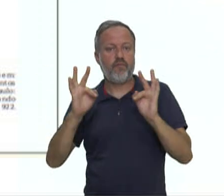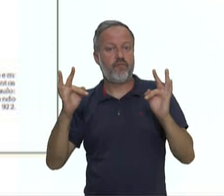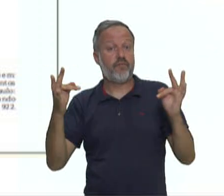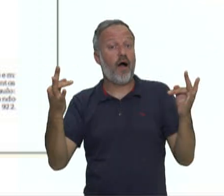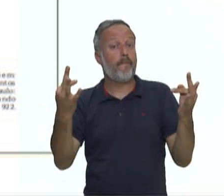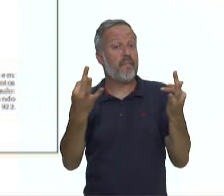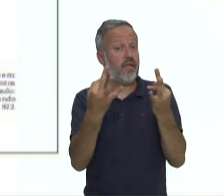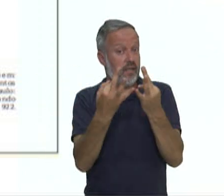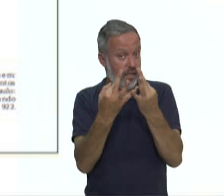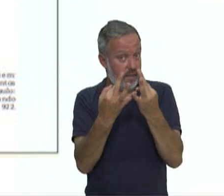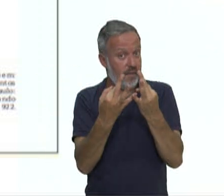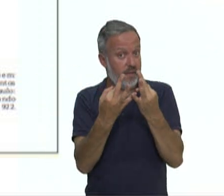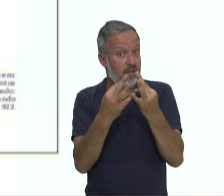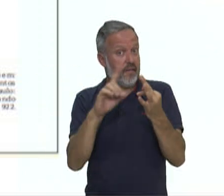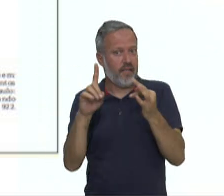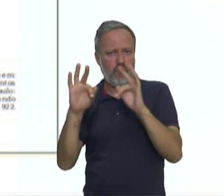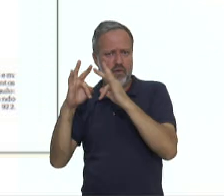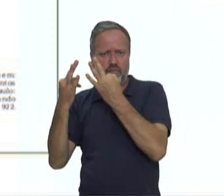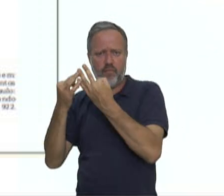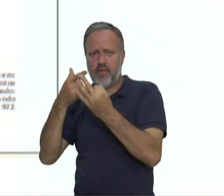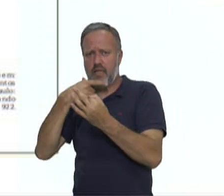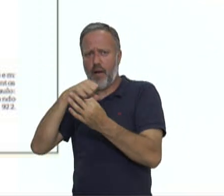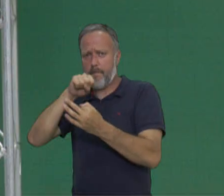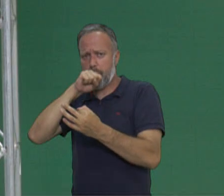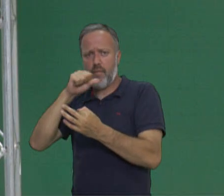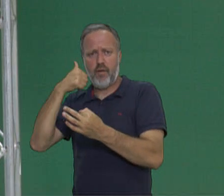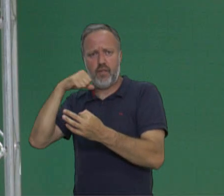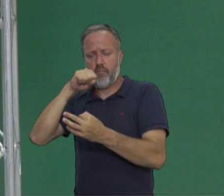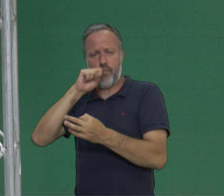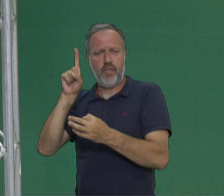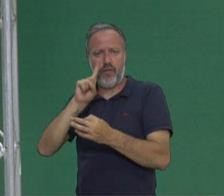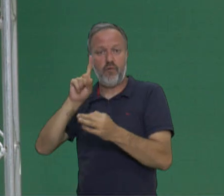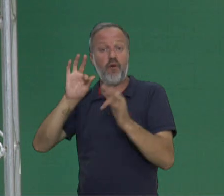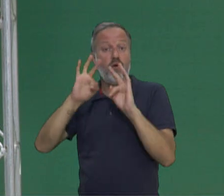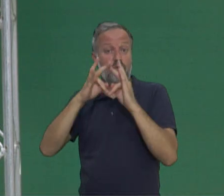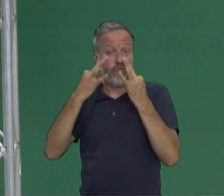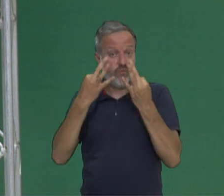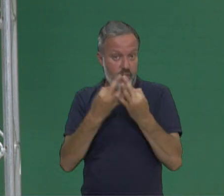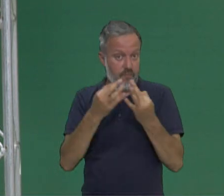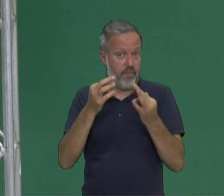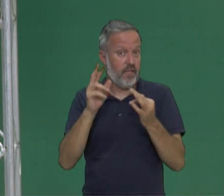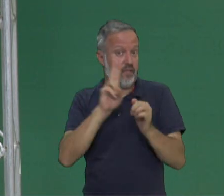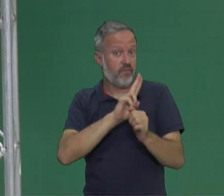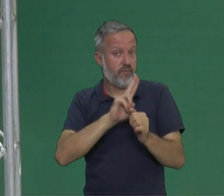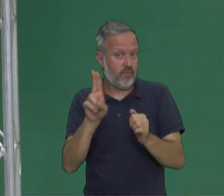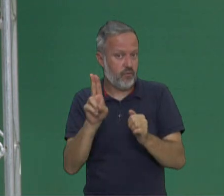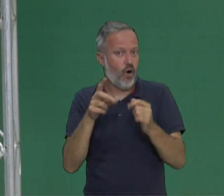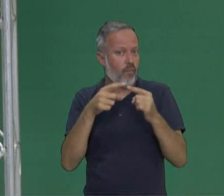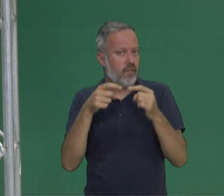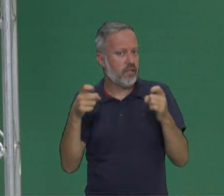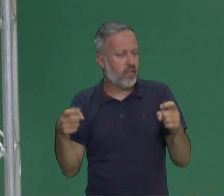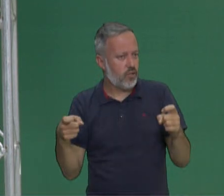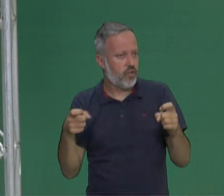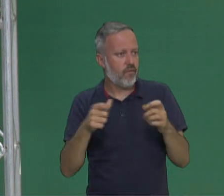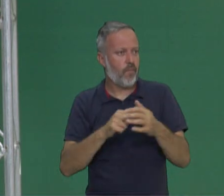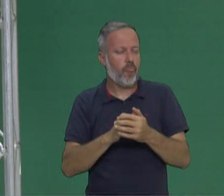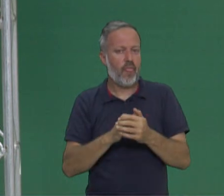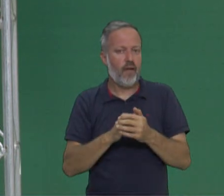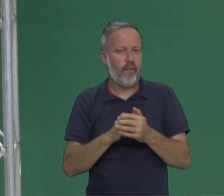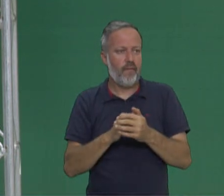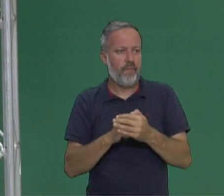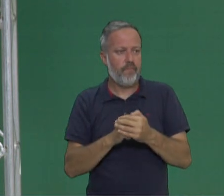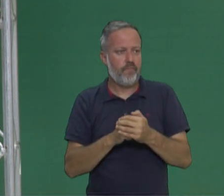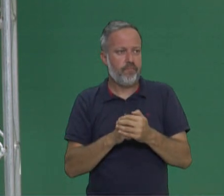mesma propriedade nessas colunas, bem legal, e geralmente também as mesmas características, mudam